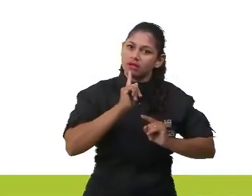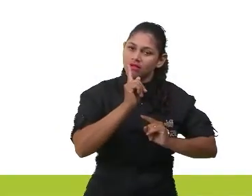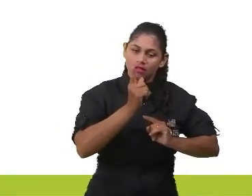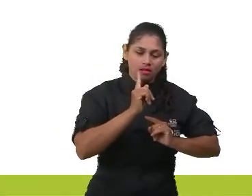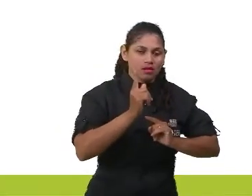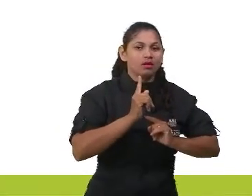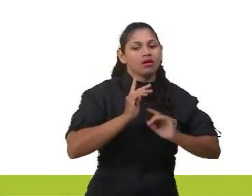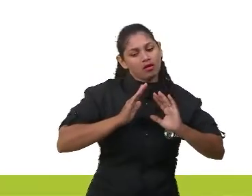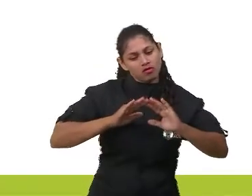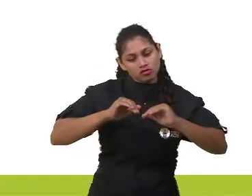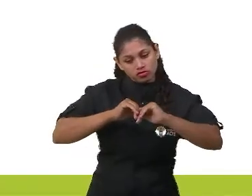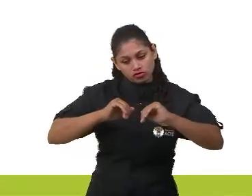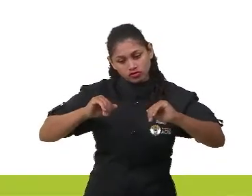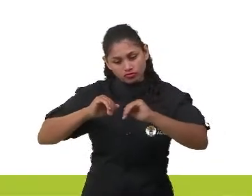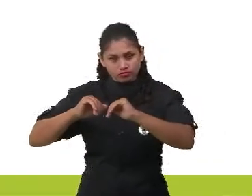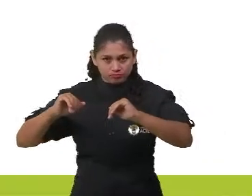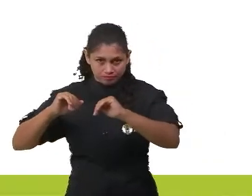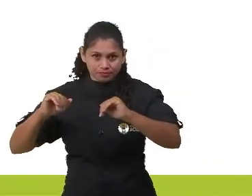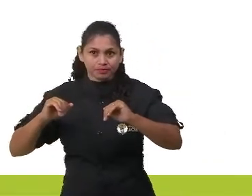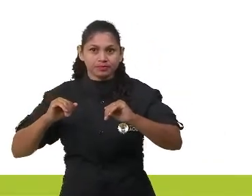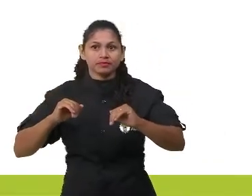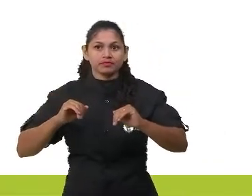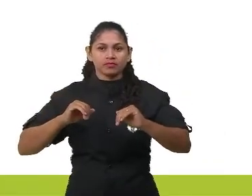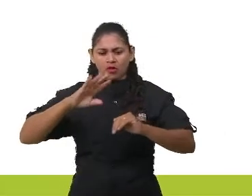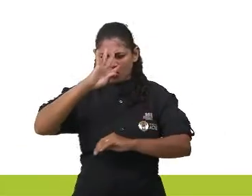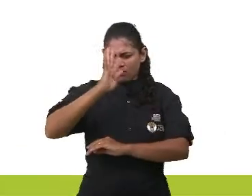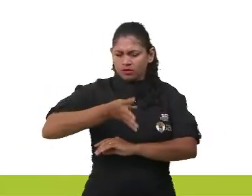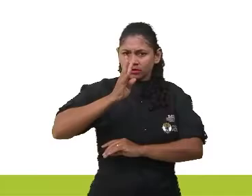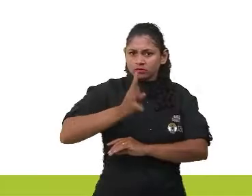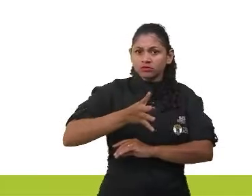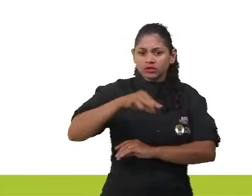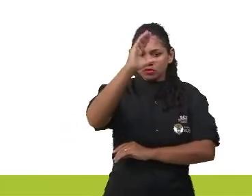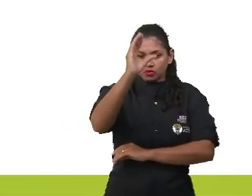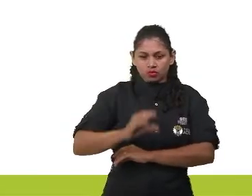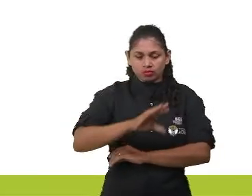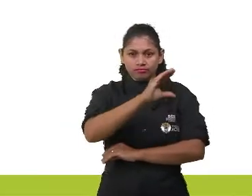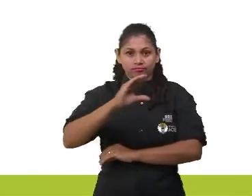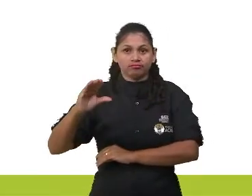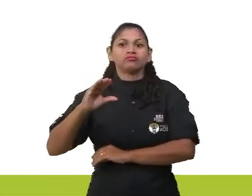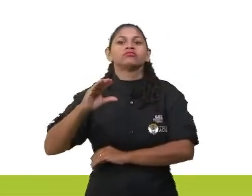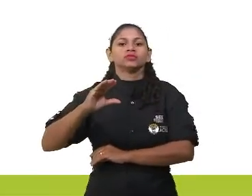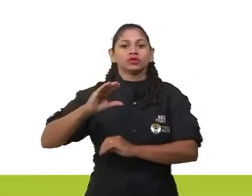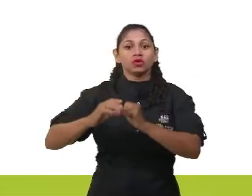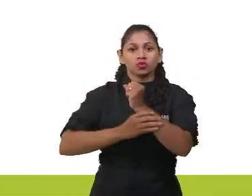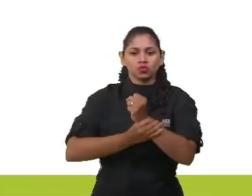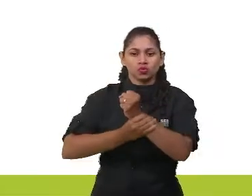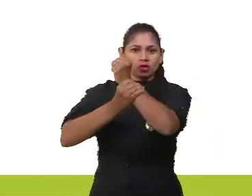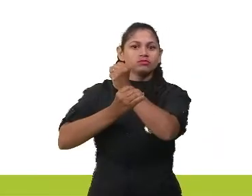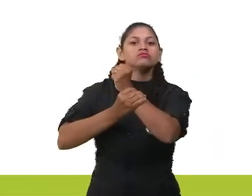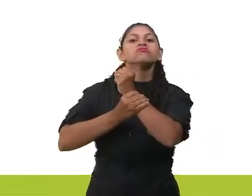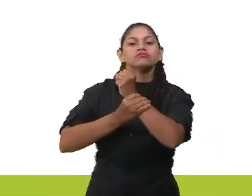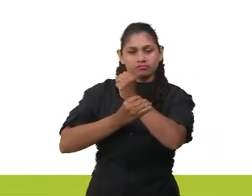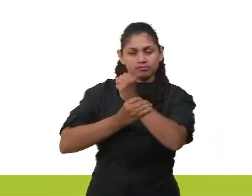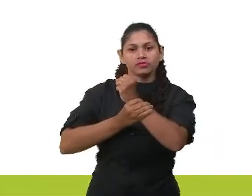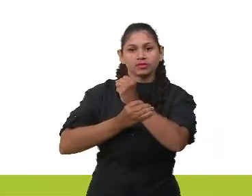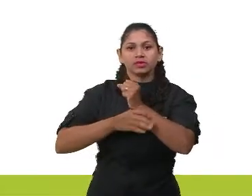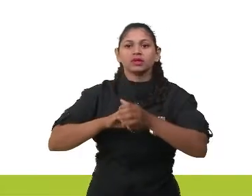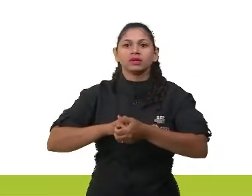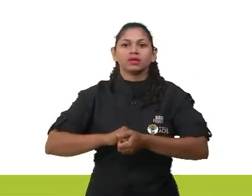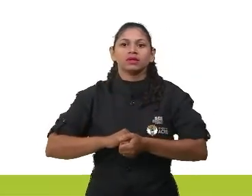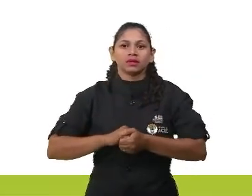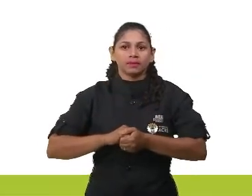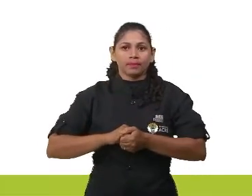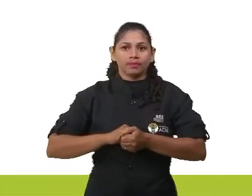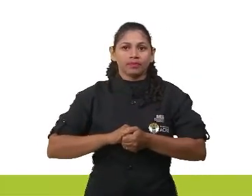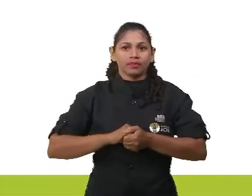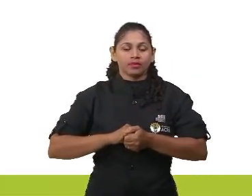assim, Montesquieu foi um crítico do absolutismo e do catolicismo, defensor da democracia, sendo sua obra mais destacada O